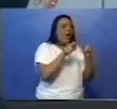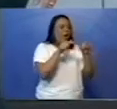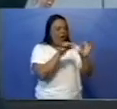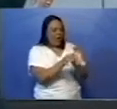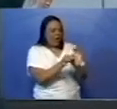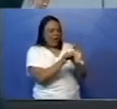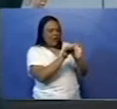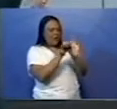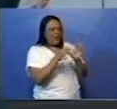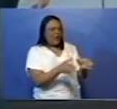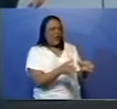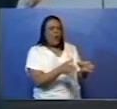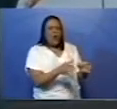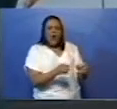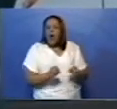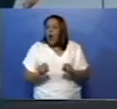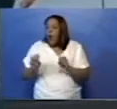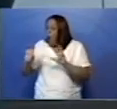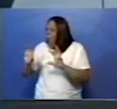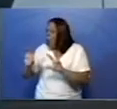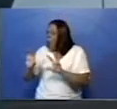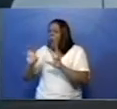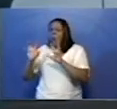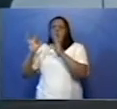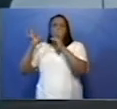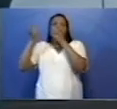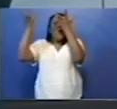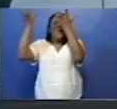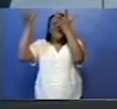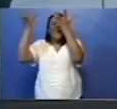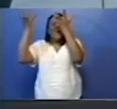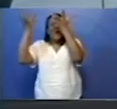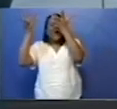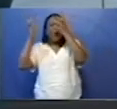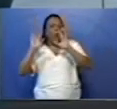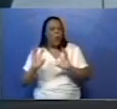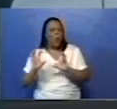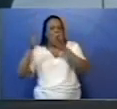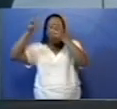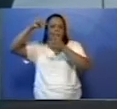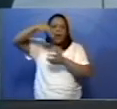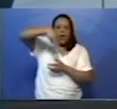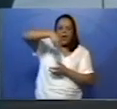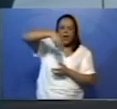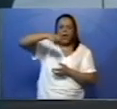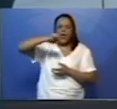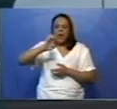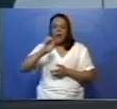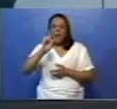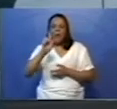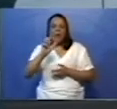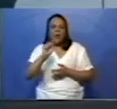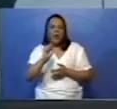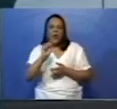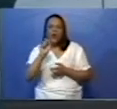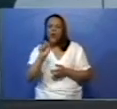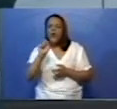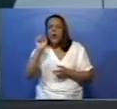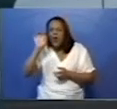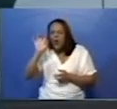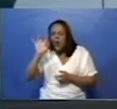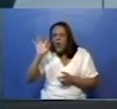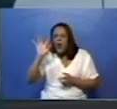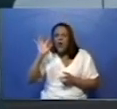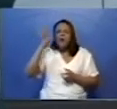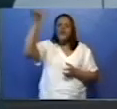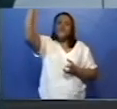um mega evento. Então, mega aqui significa o quê? Um acontecimento